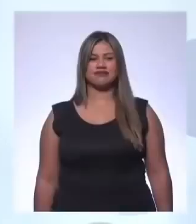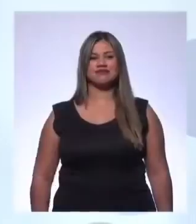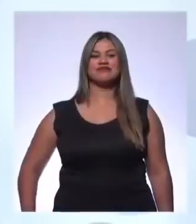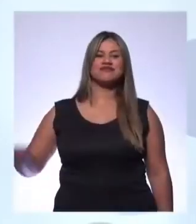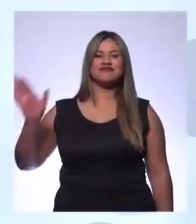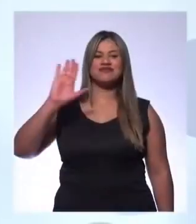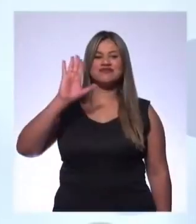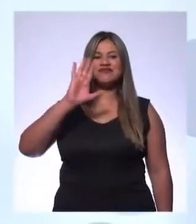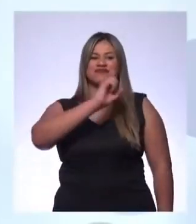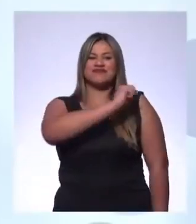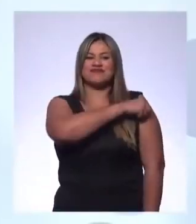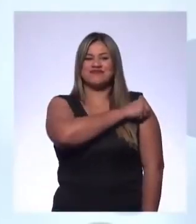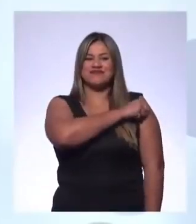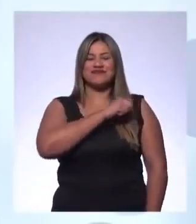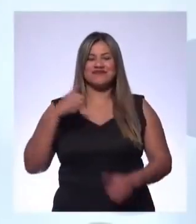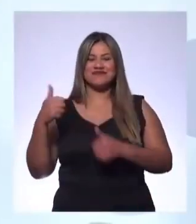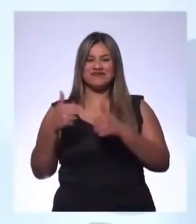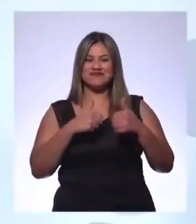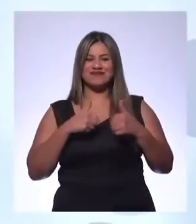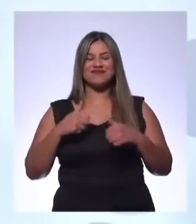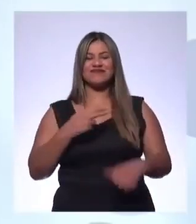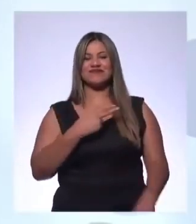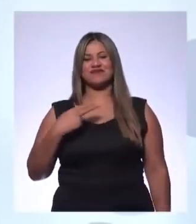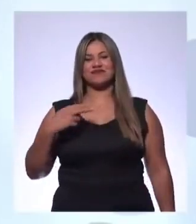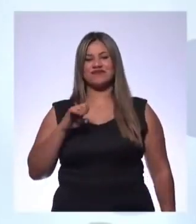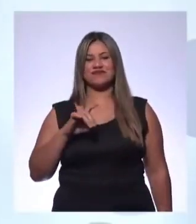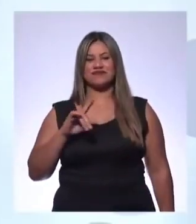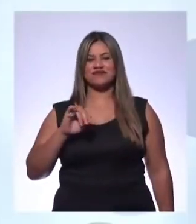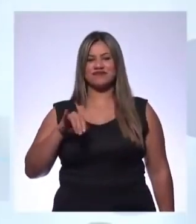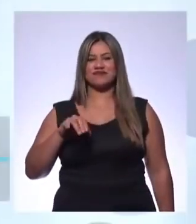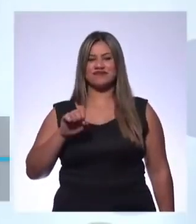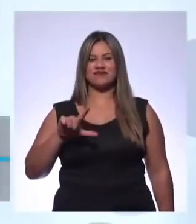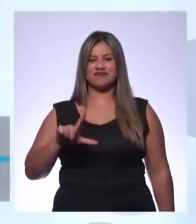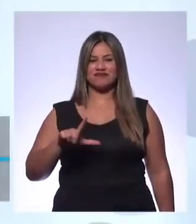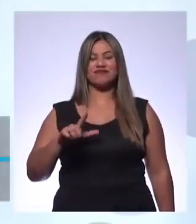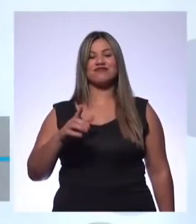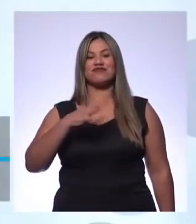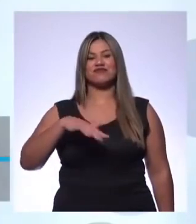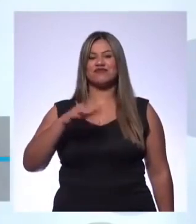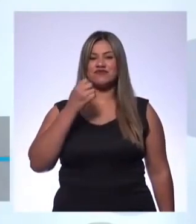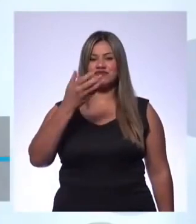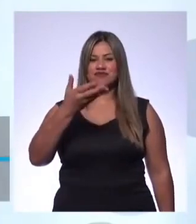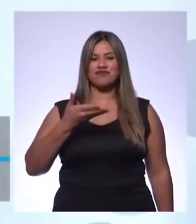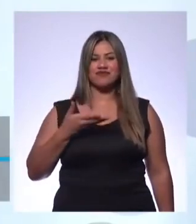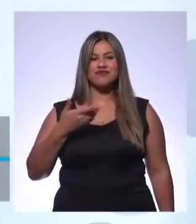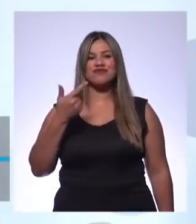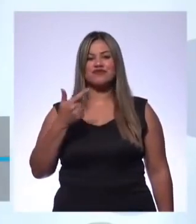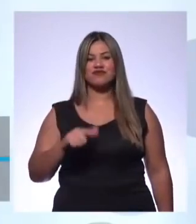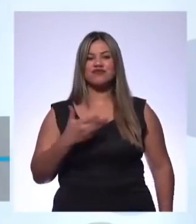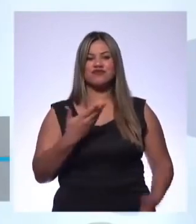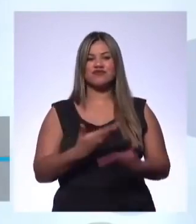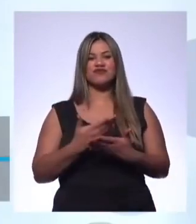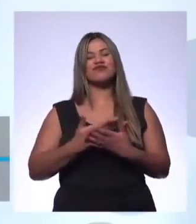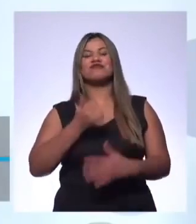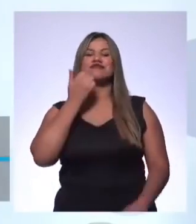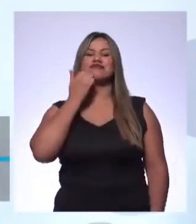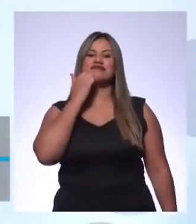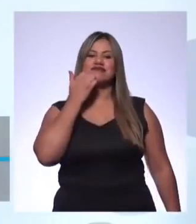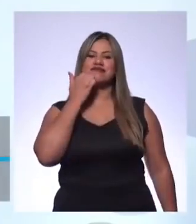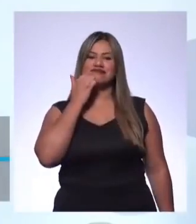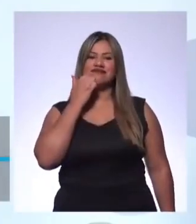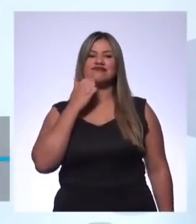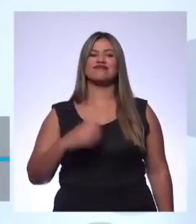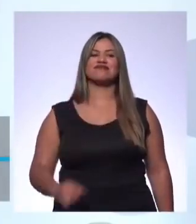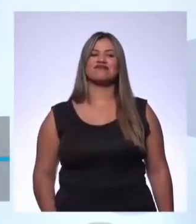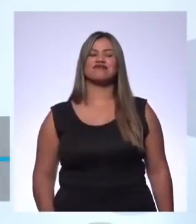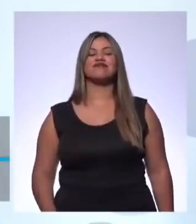Olá, oitavo ano, tudo bem? Eu sou o professor Edjoel. Sejam todos bem-vindos a mais uma aula de ciências, né? Bem-vindos